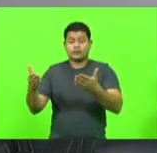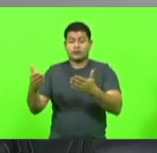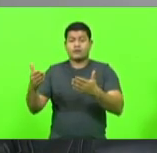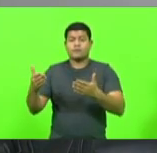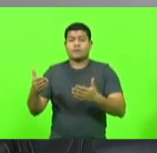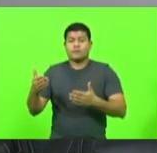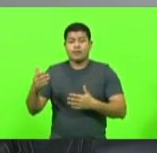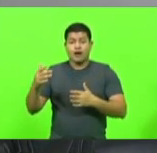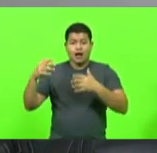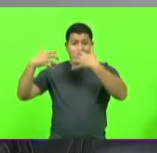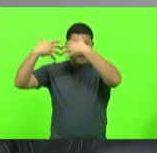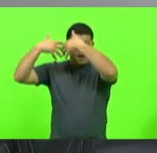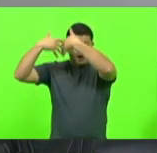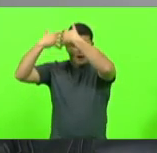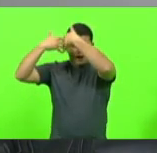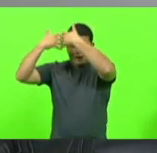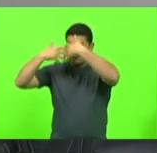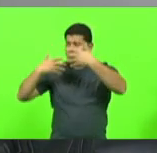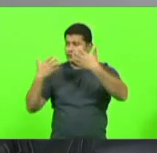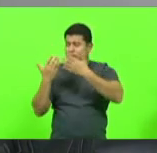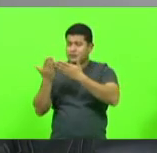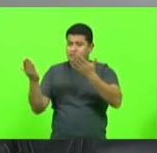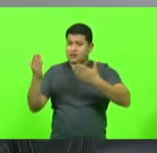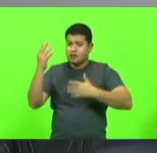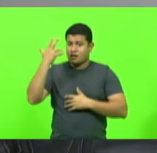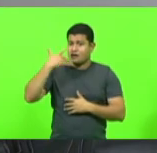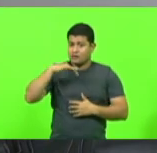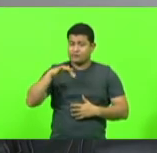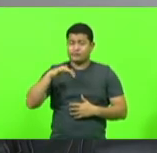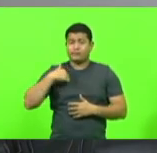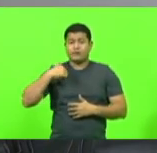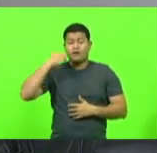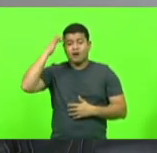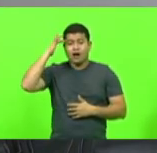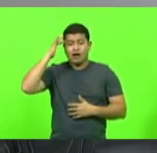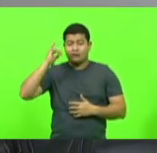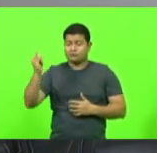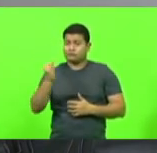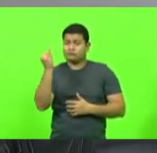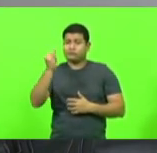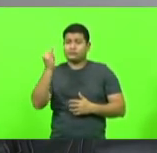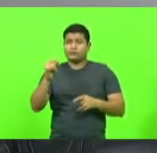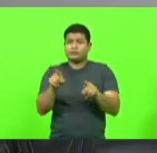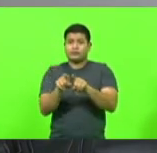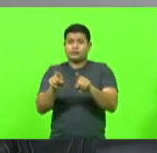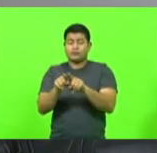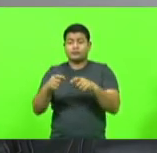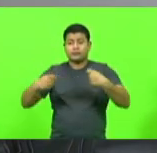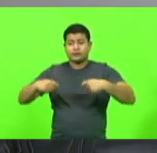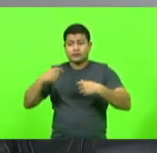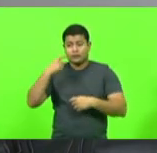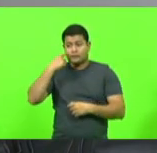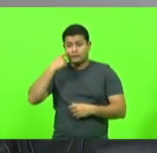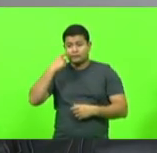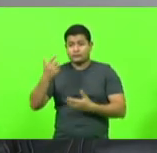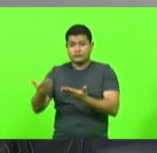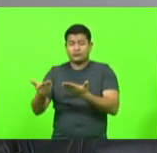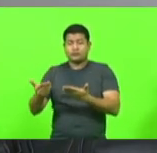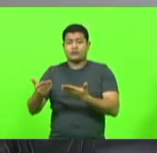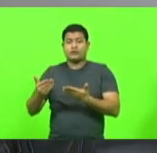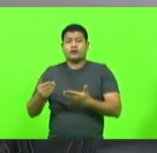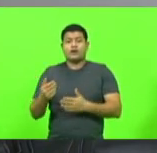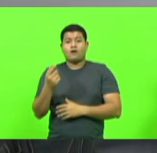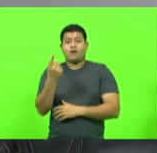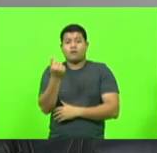né, das crianças. Acho importante a questão da revisão do financiamento do SUS, sim,